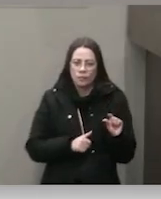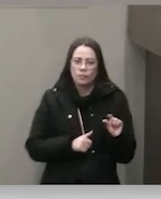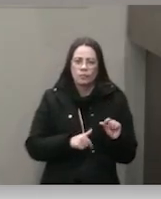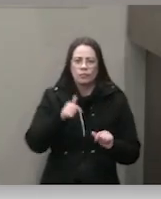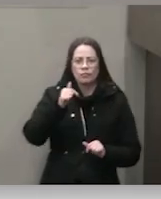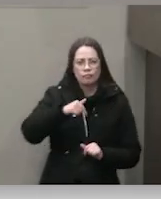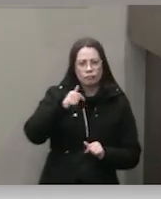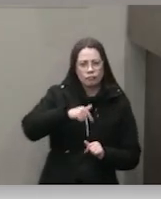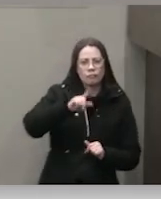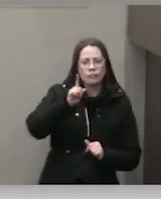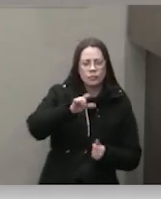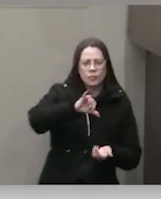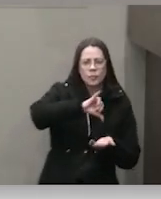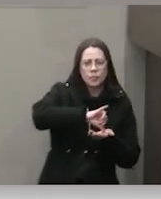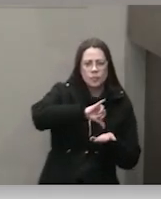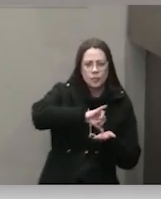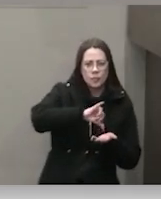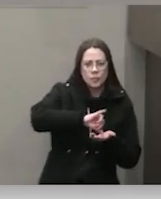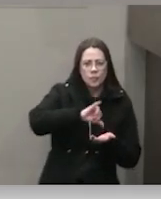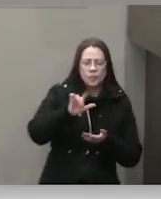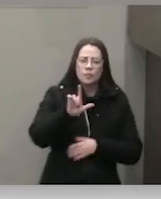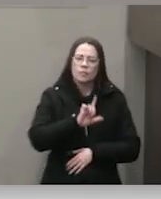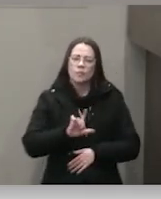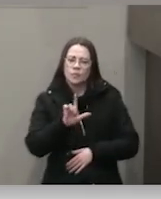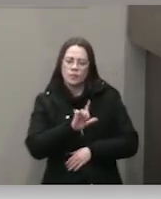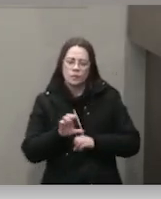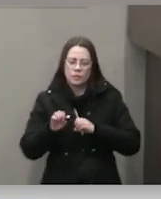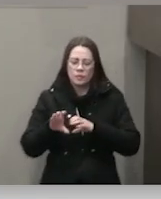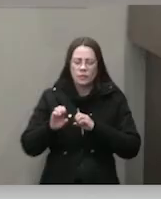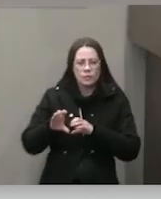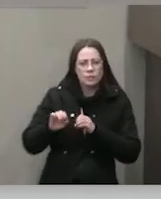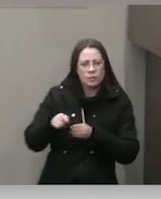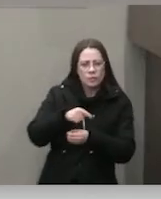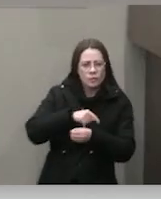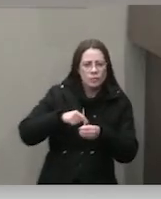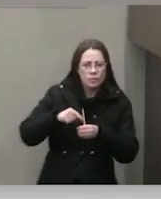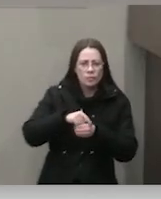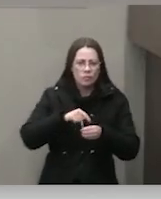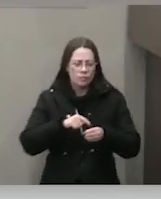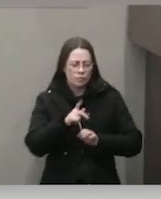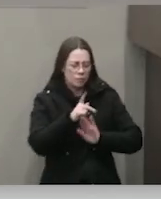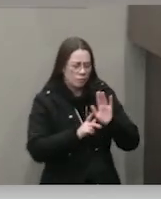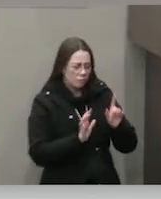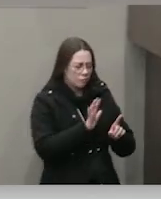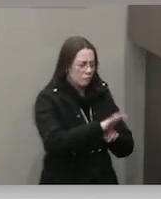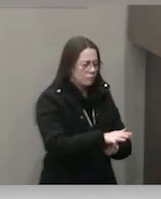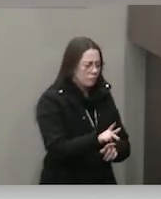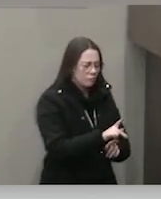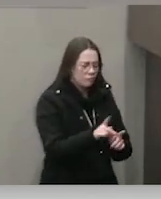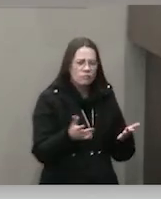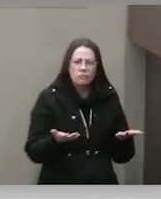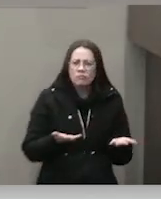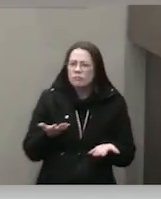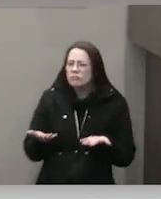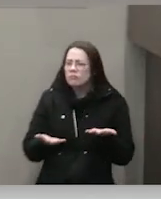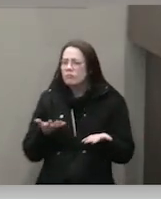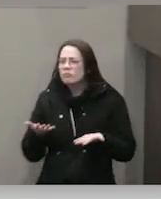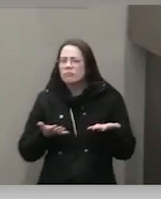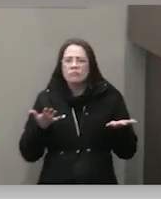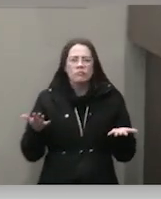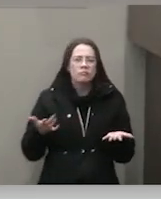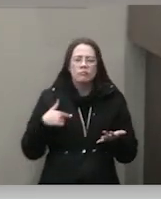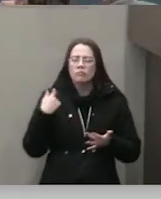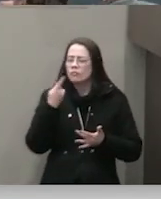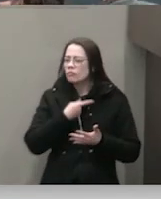da literatura, cidade educadora. E aí vem um projeto contra os professores? Então, nós não